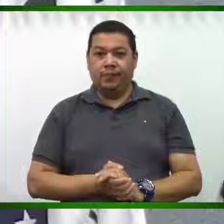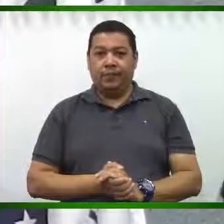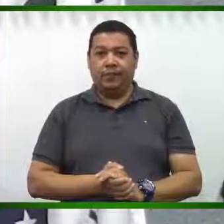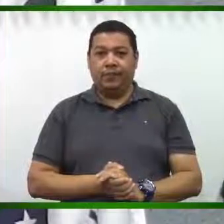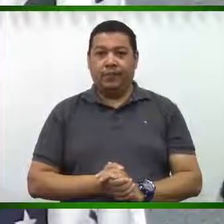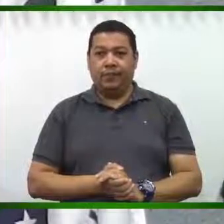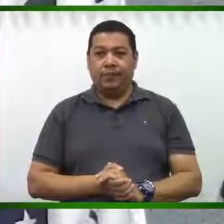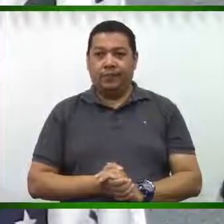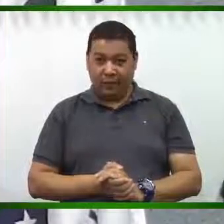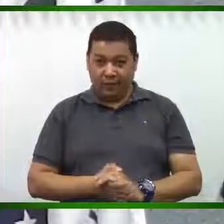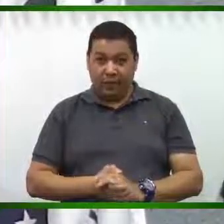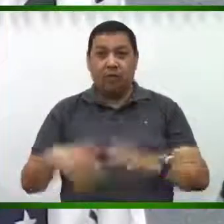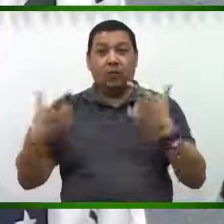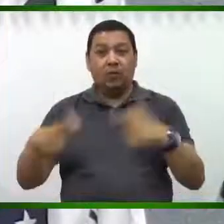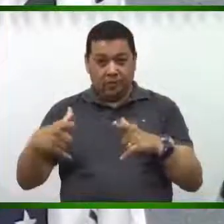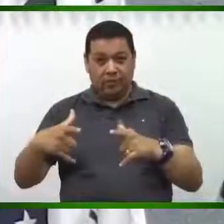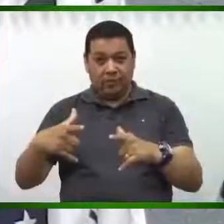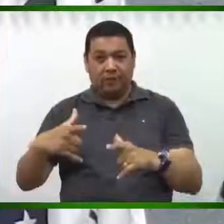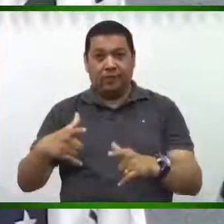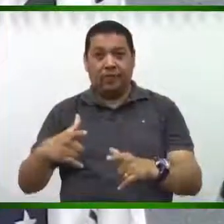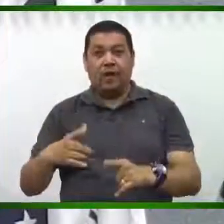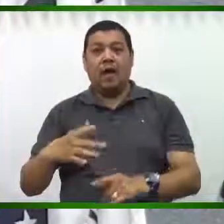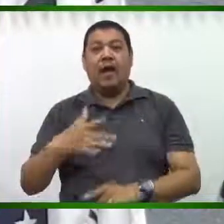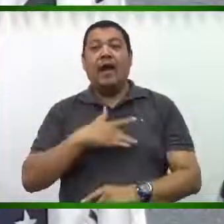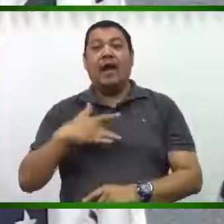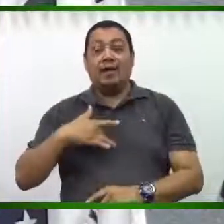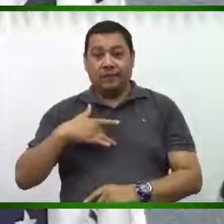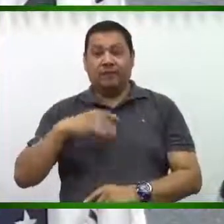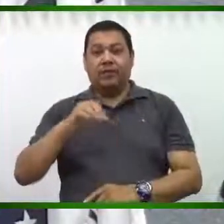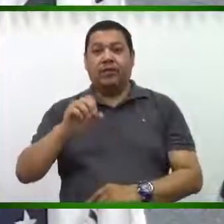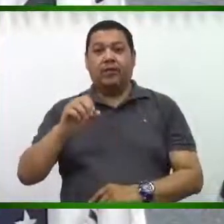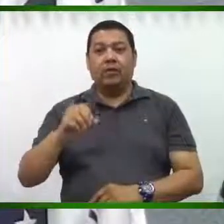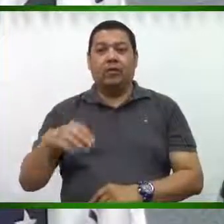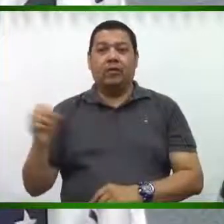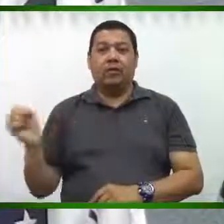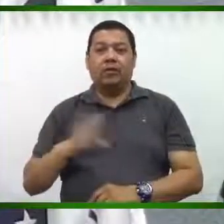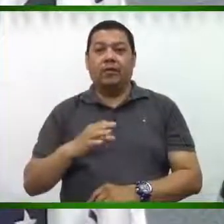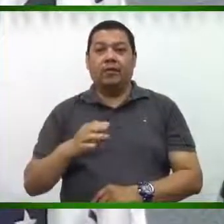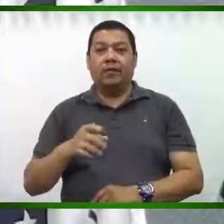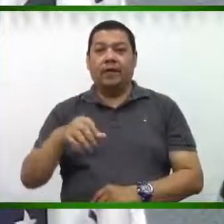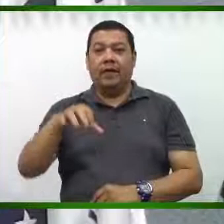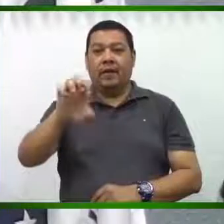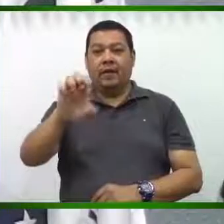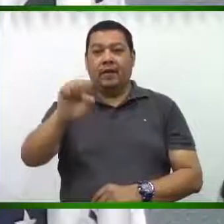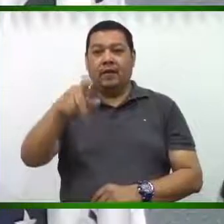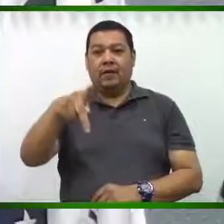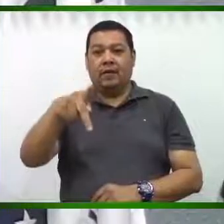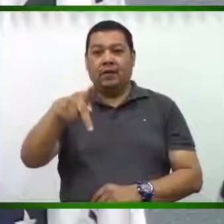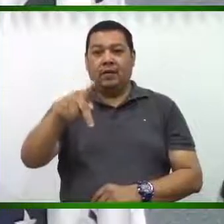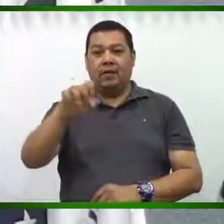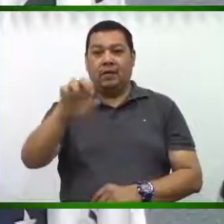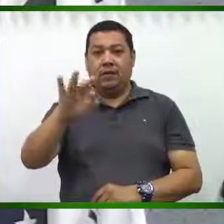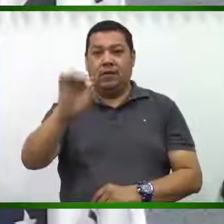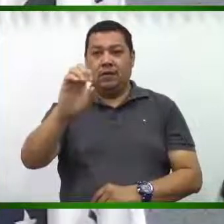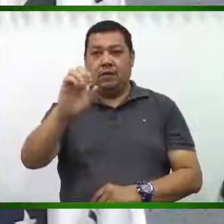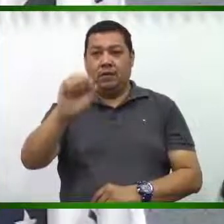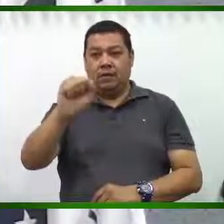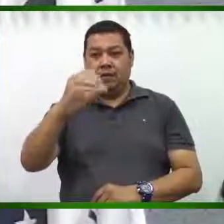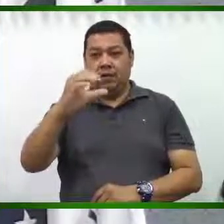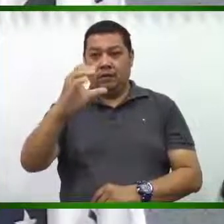Novo Cacoal, e está tendo muita demora para atender os